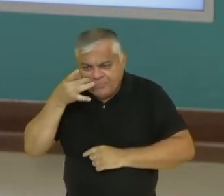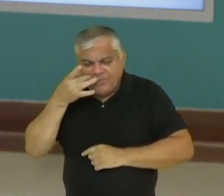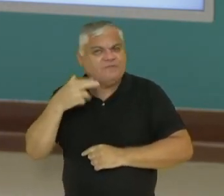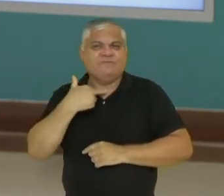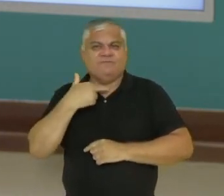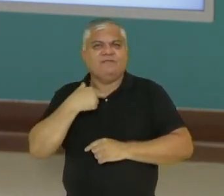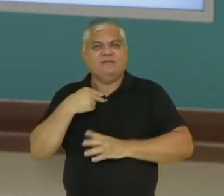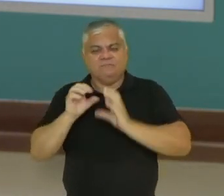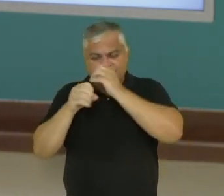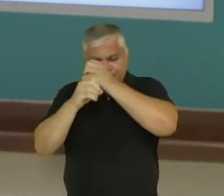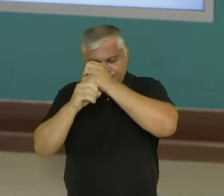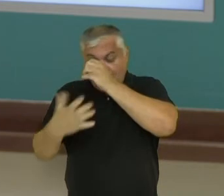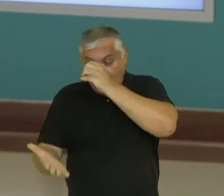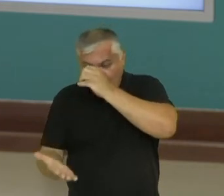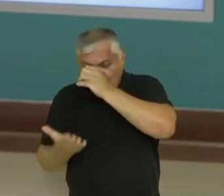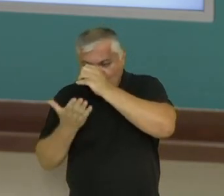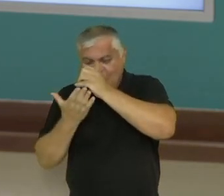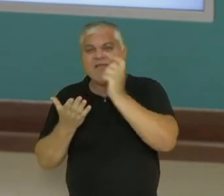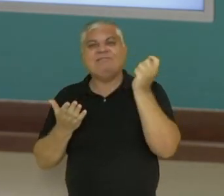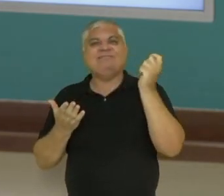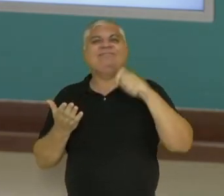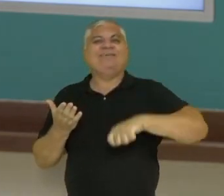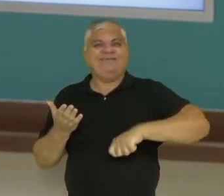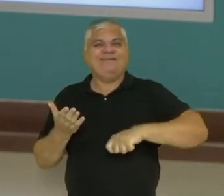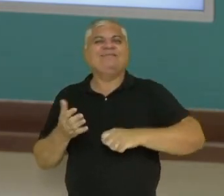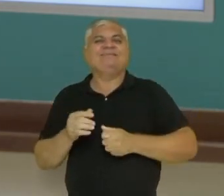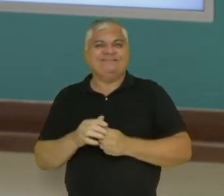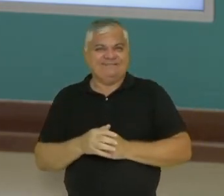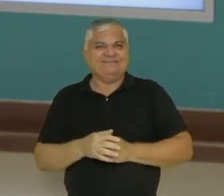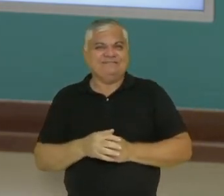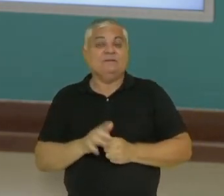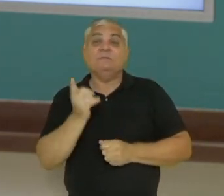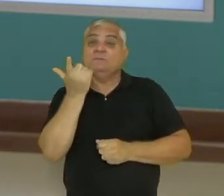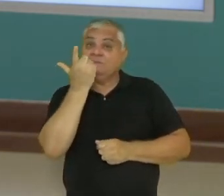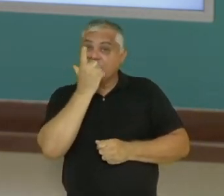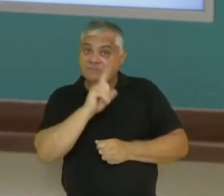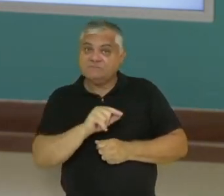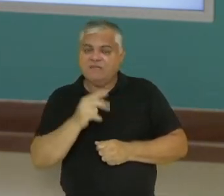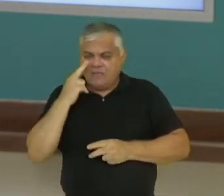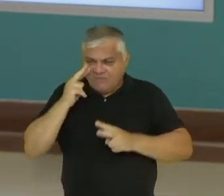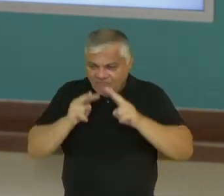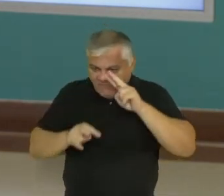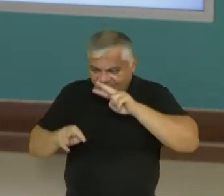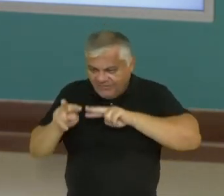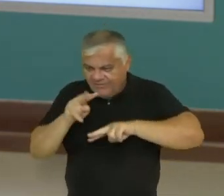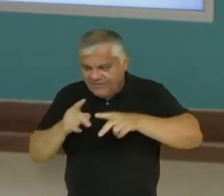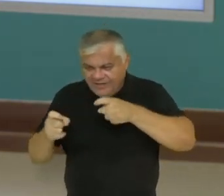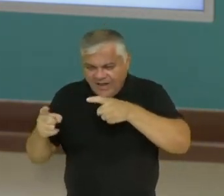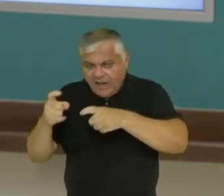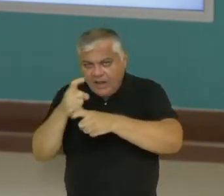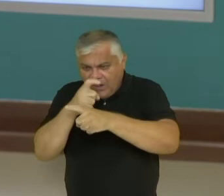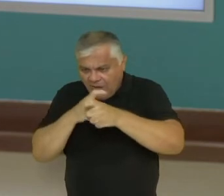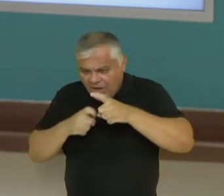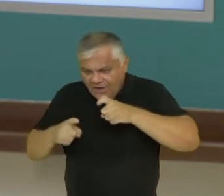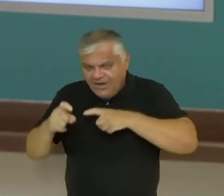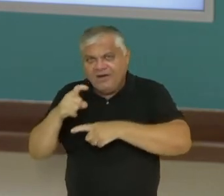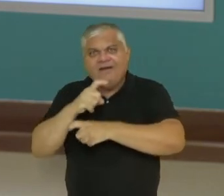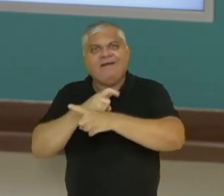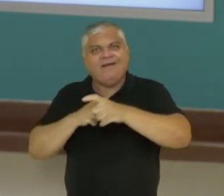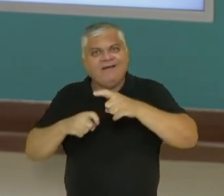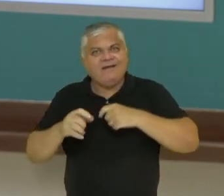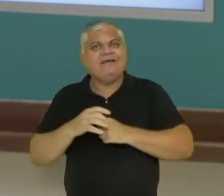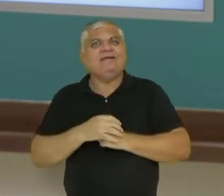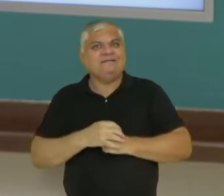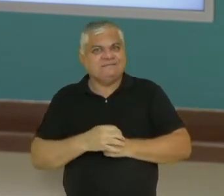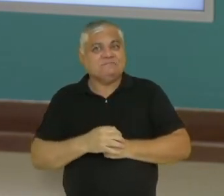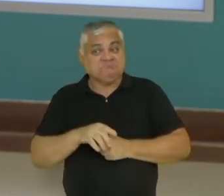microscópio, ok? Para que nós possamos, então, conseguir vê-los, né? Lembrando que as bactérias, né? Muitas delas